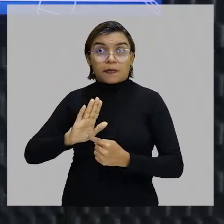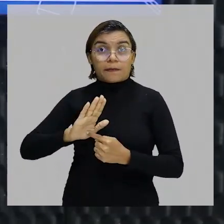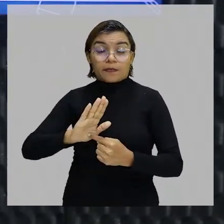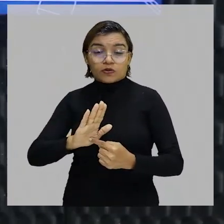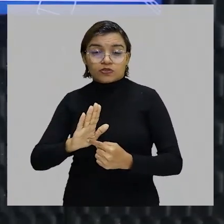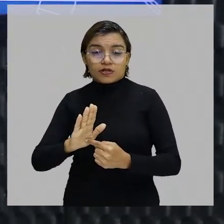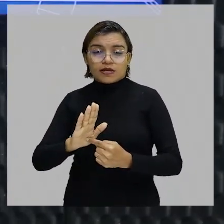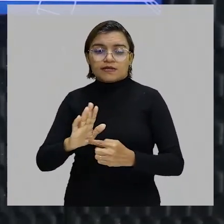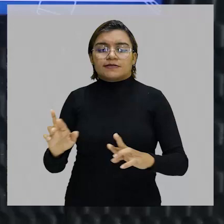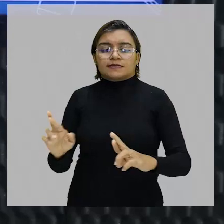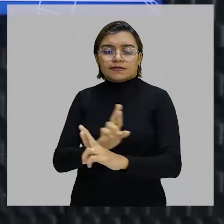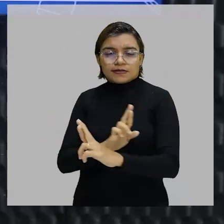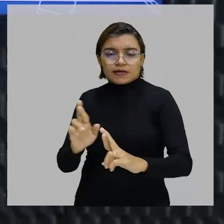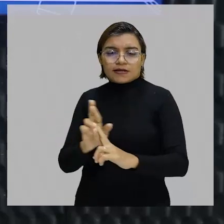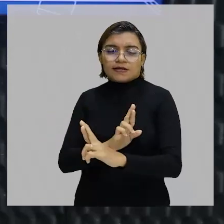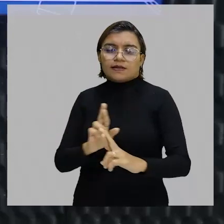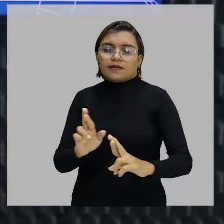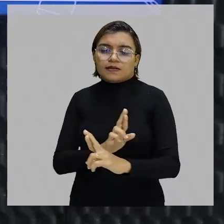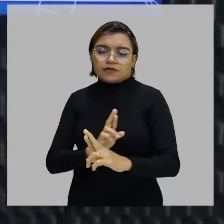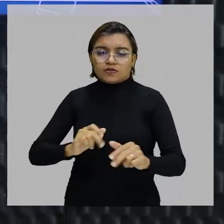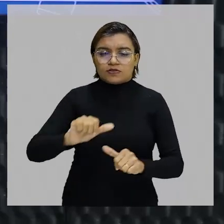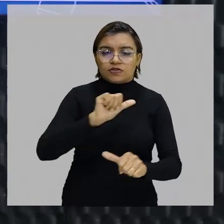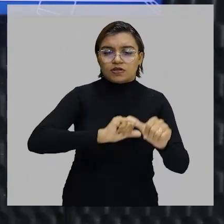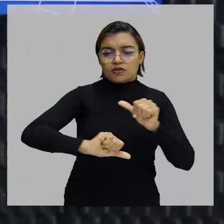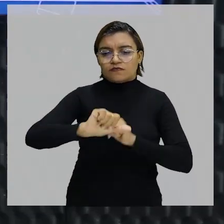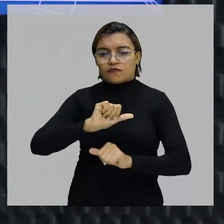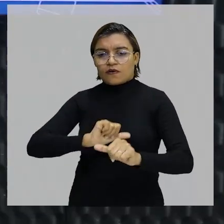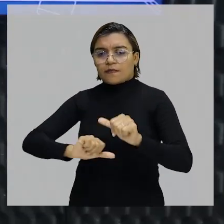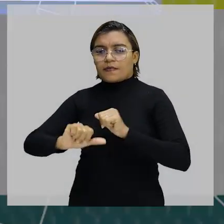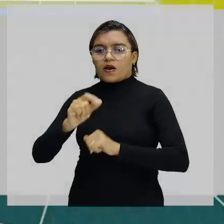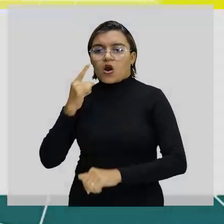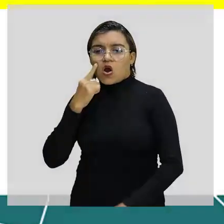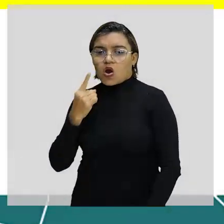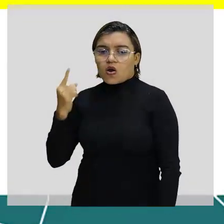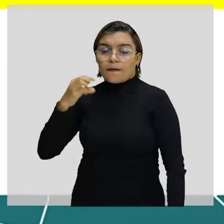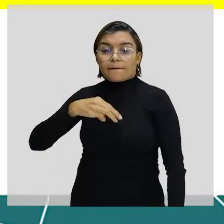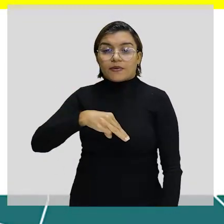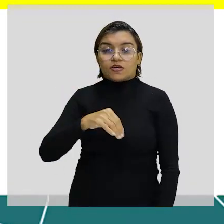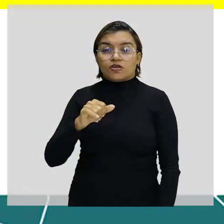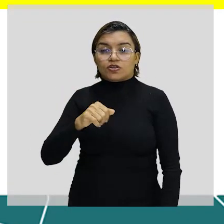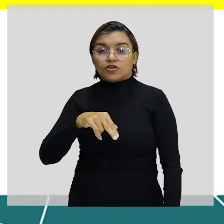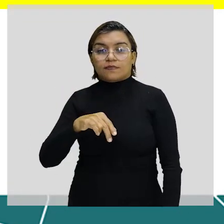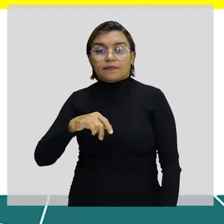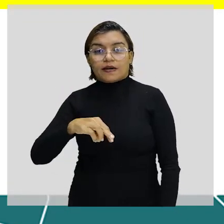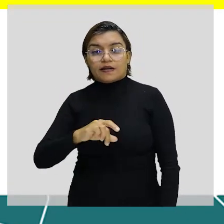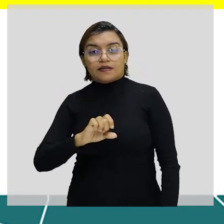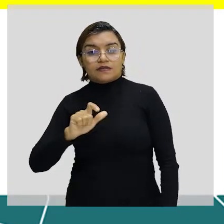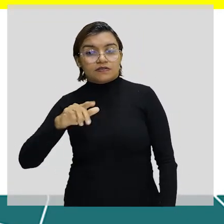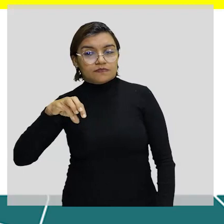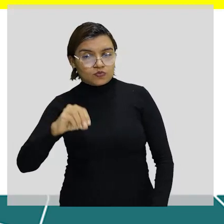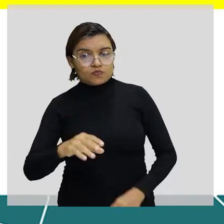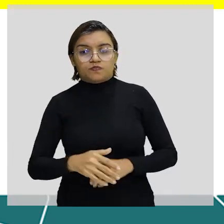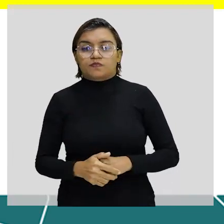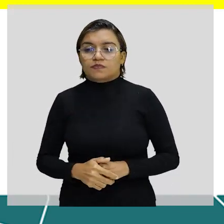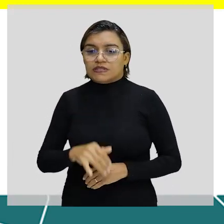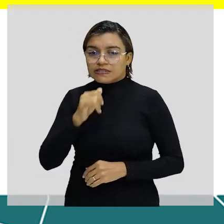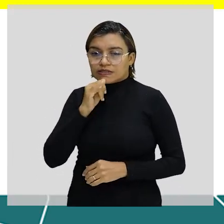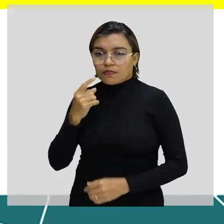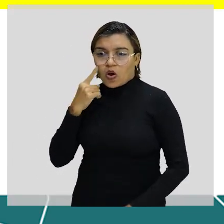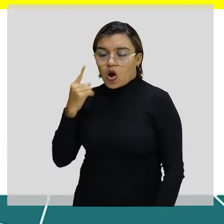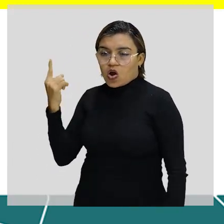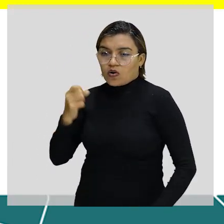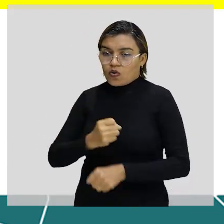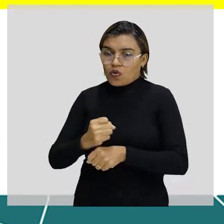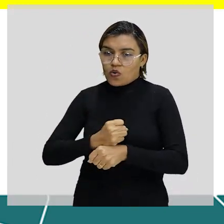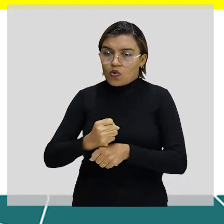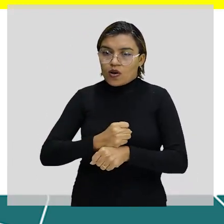as relações da obra de arte em um espaço físico, a gente chama de minimalismo. Essa obra é de 1975, eu vou falar